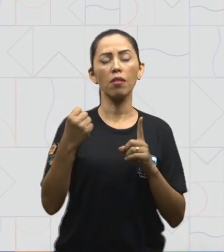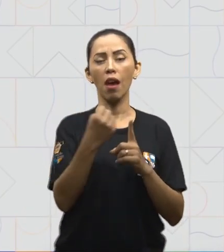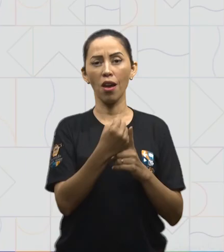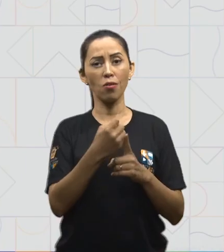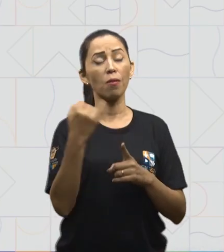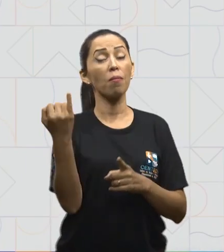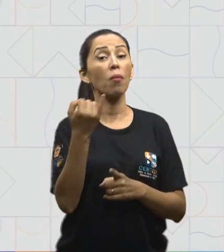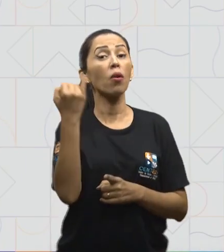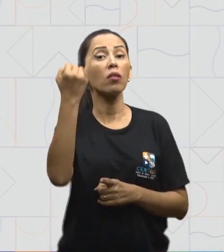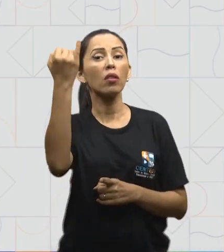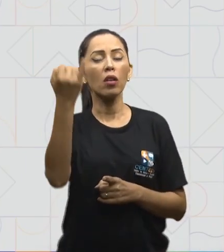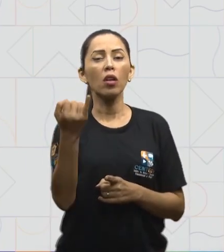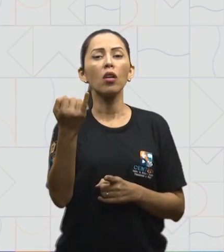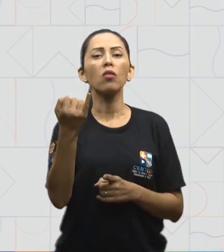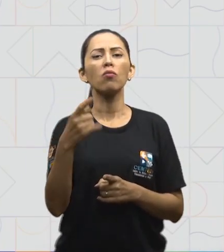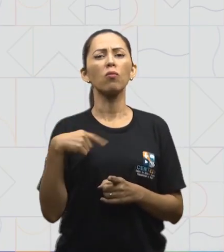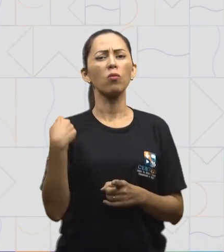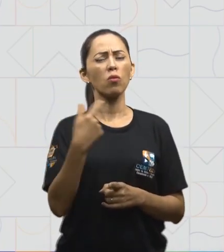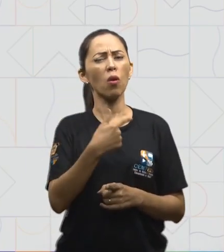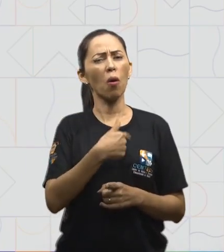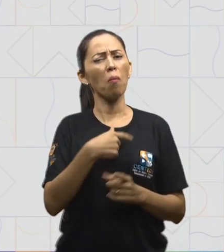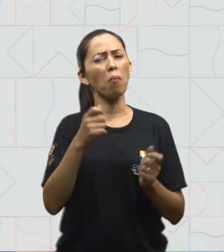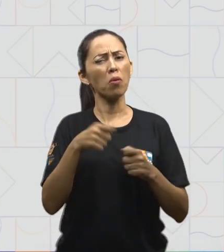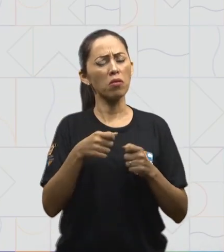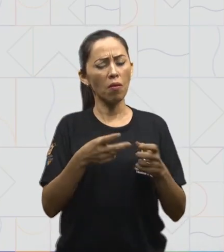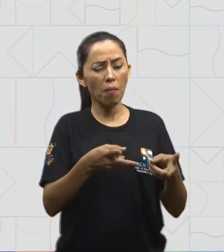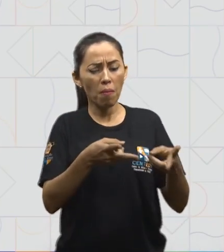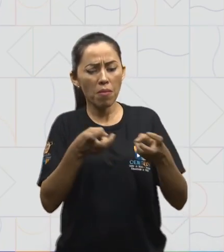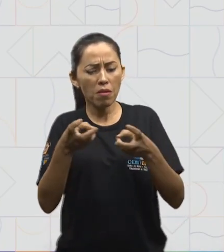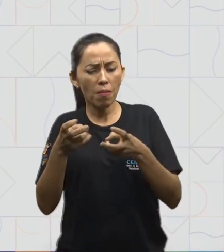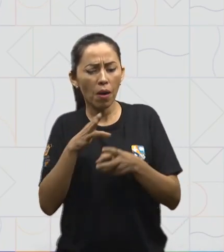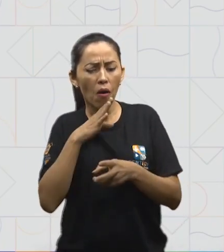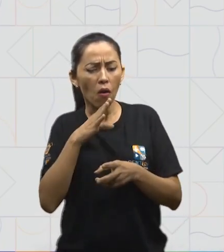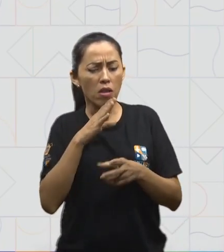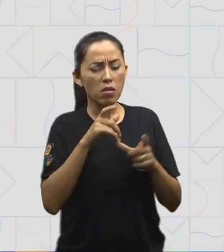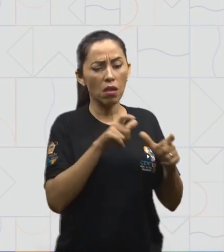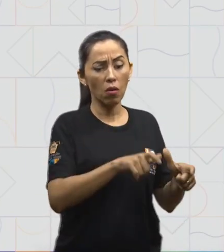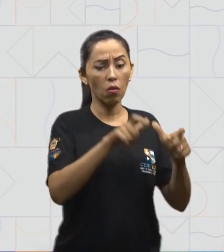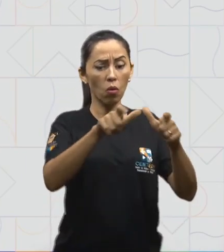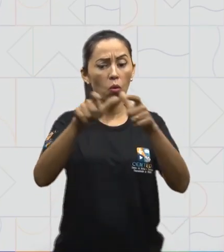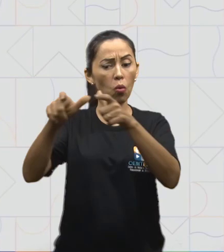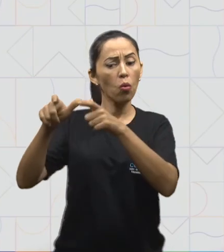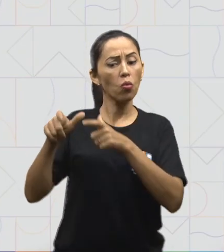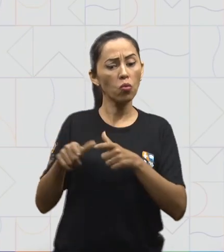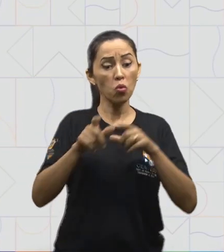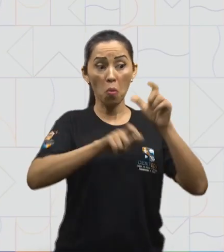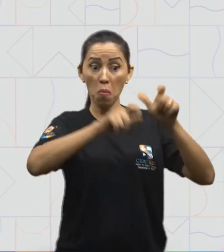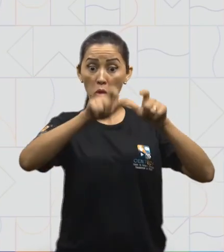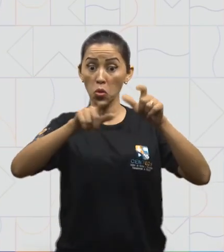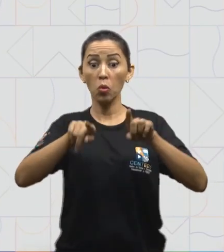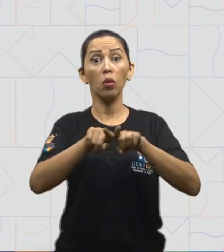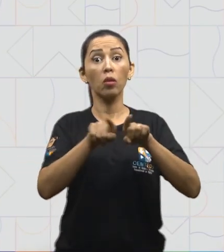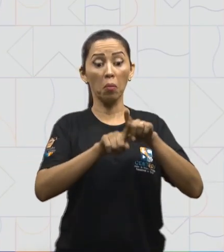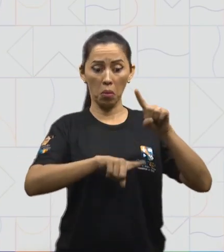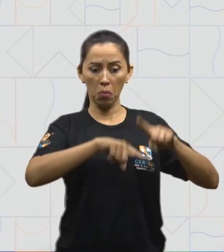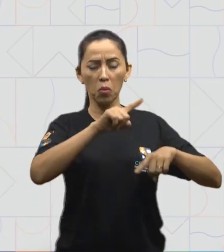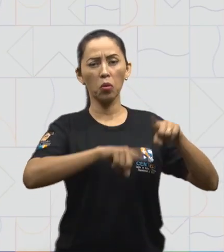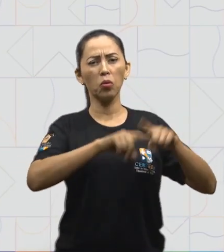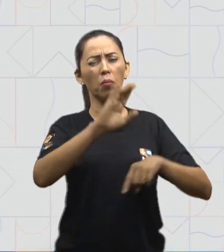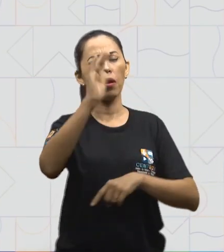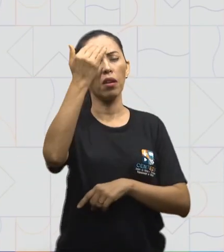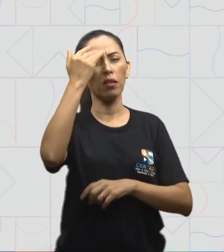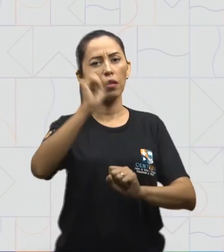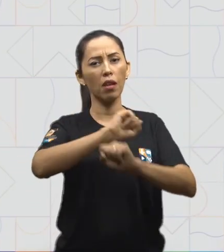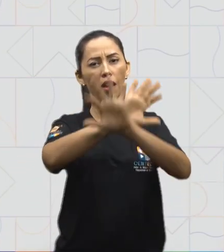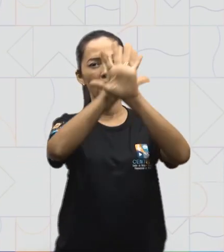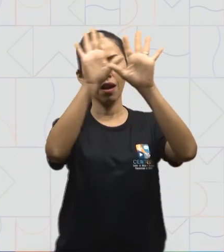é importante que identifiquemos esses caminhos de circulação de pessoas e produtos para aí